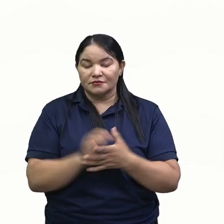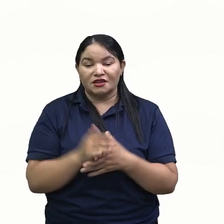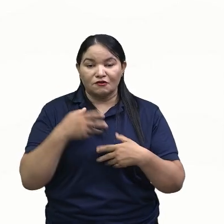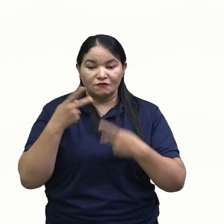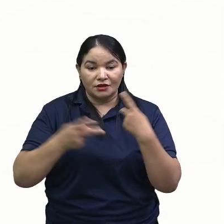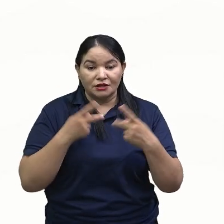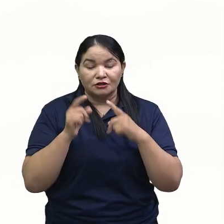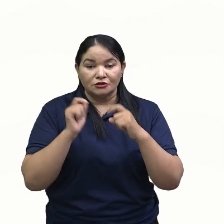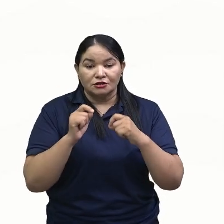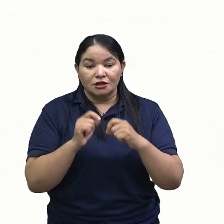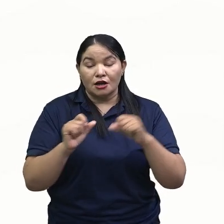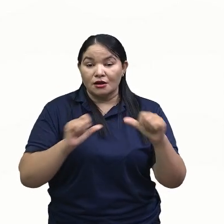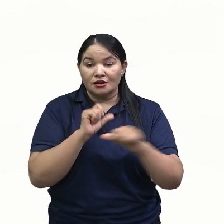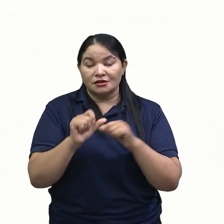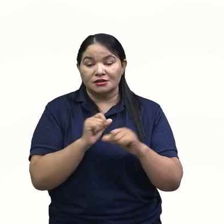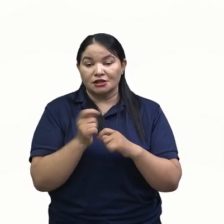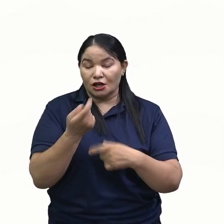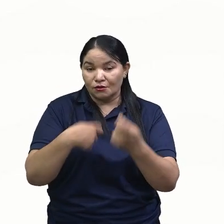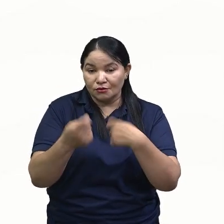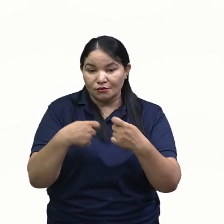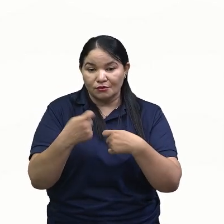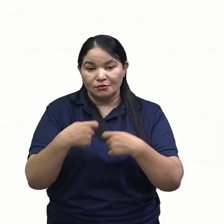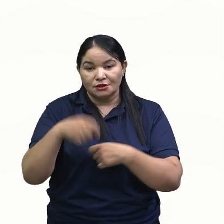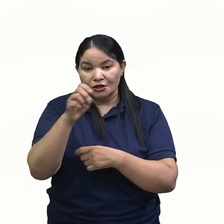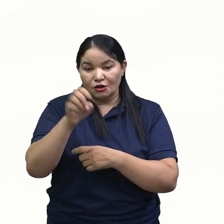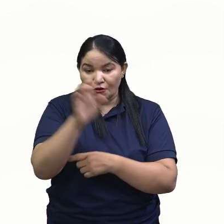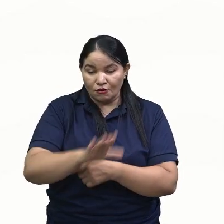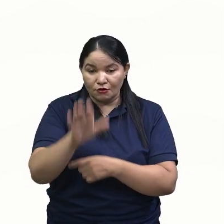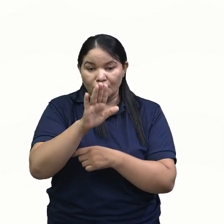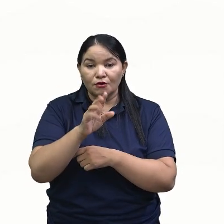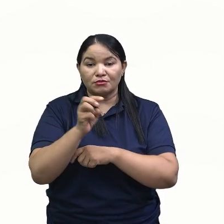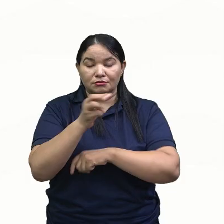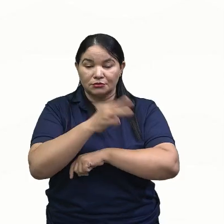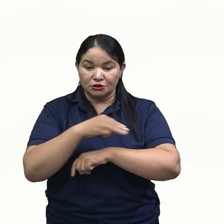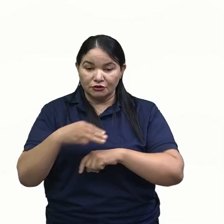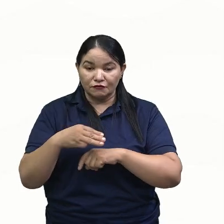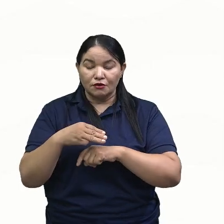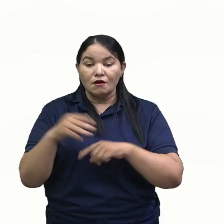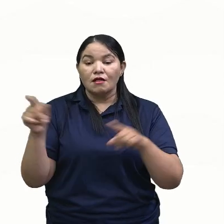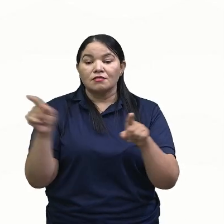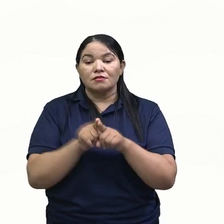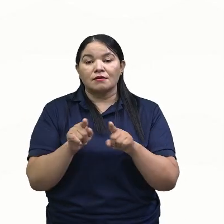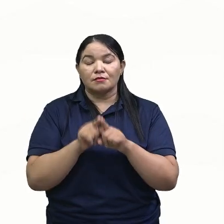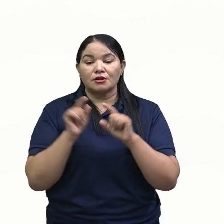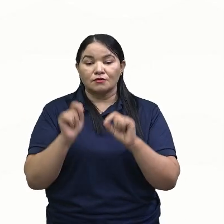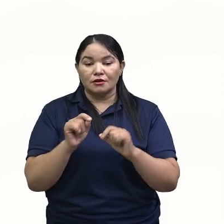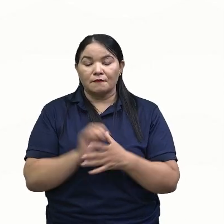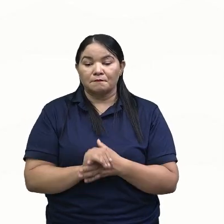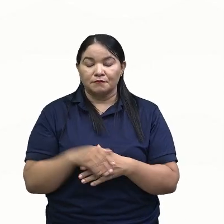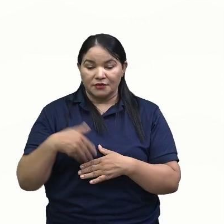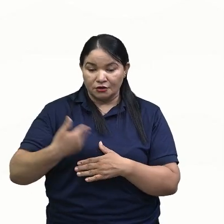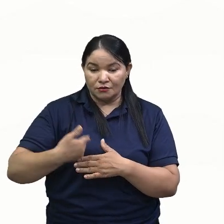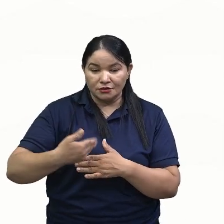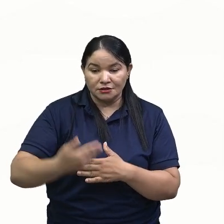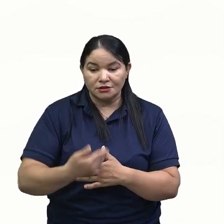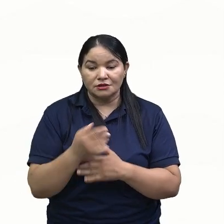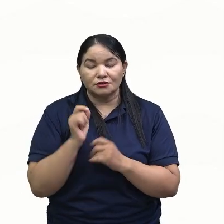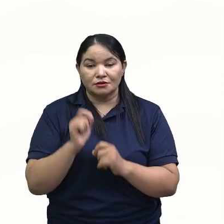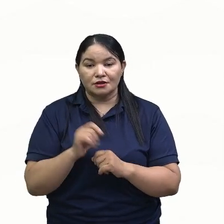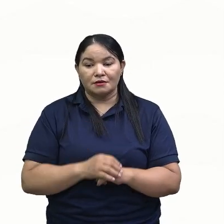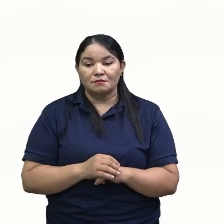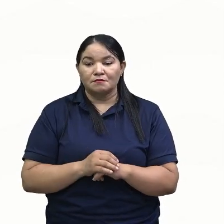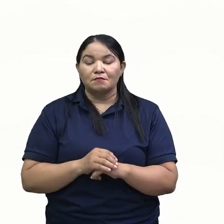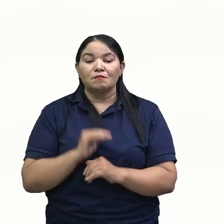abertura econômica ali na Europa medieval, né? Isso vai acontecer muito em decorrência